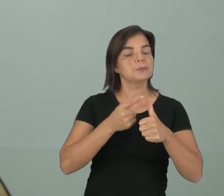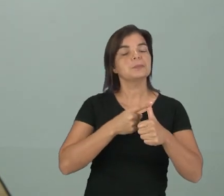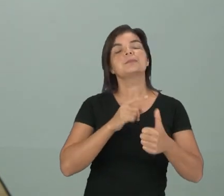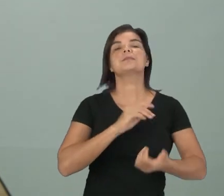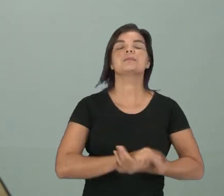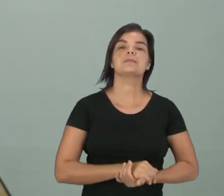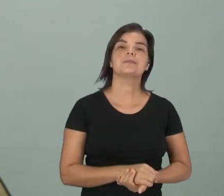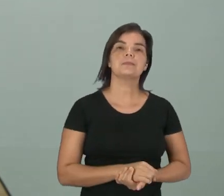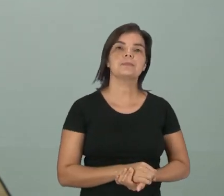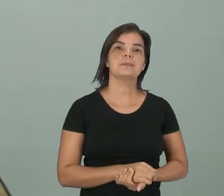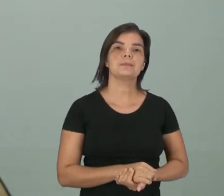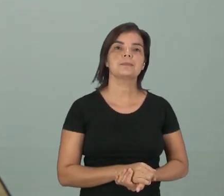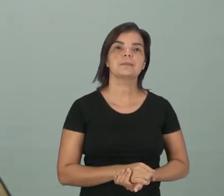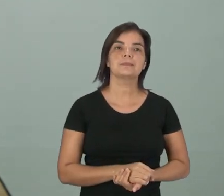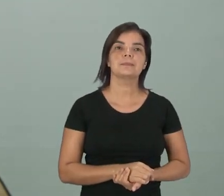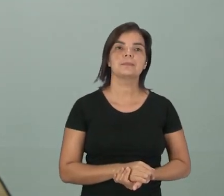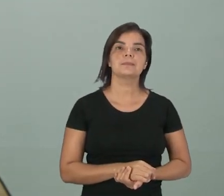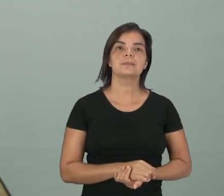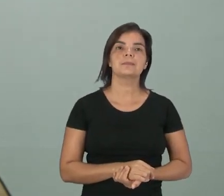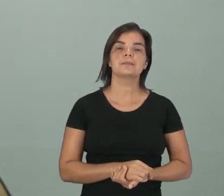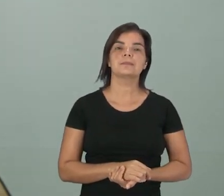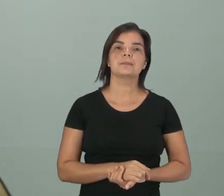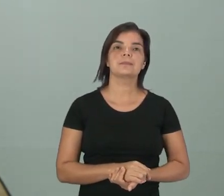enigma que ela tem para solucionar.